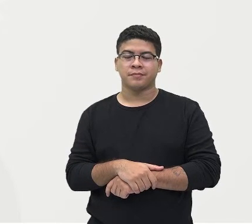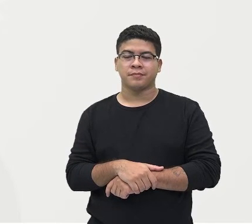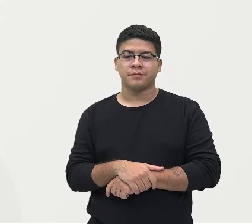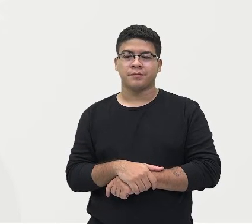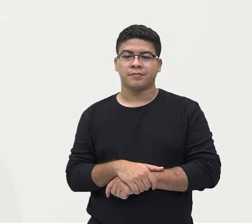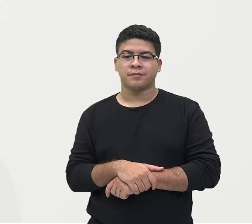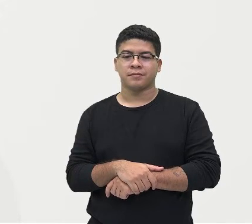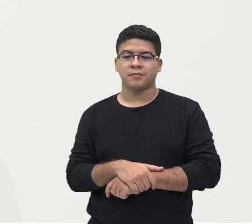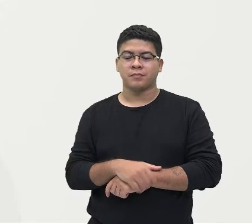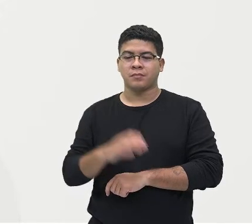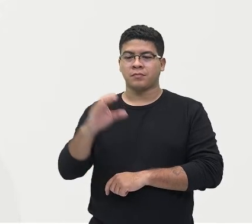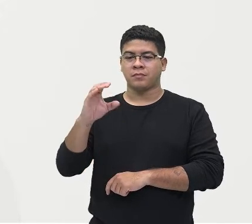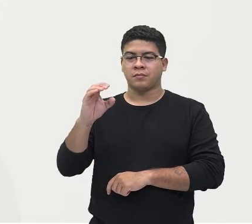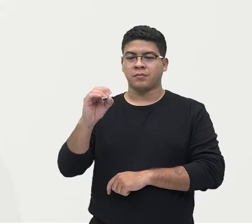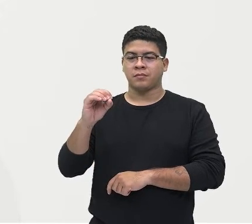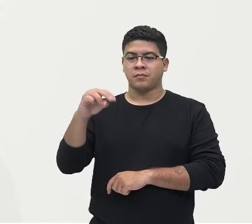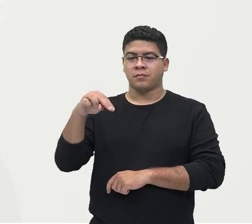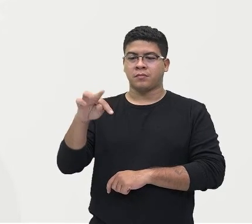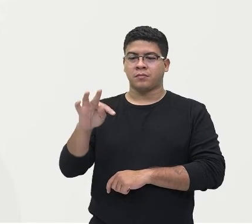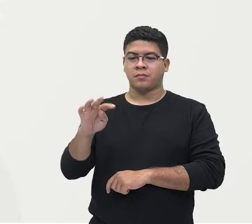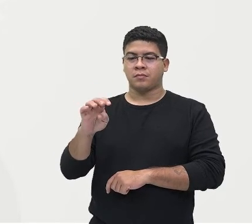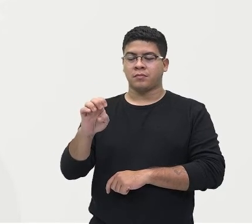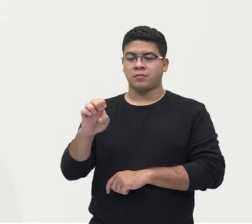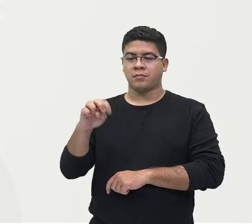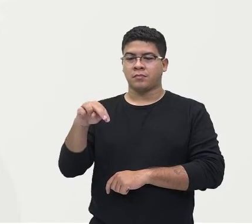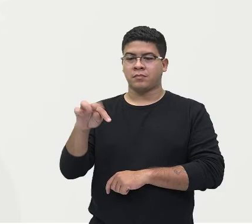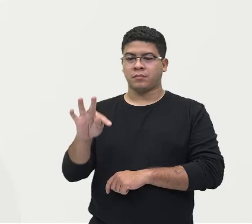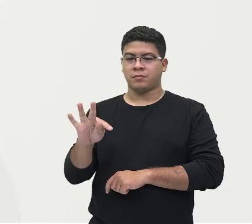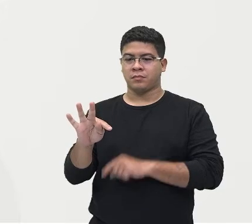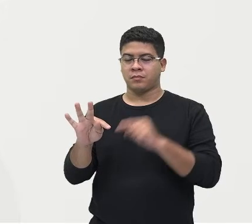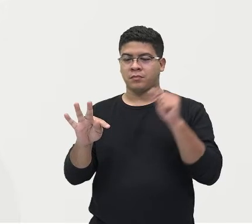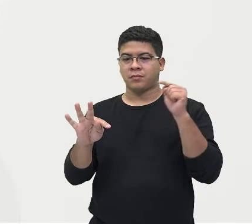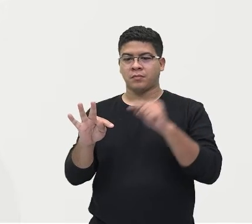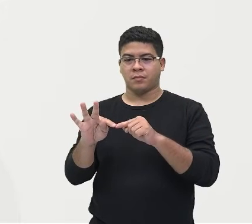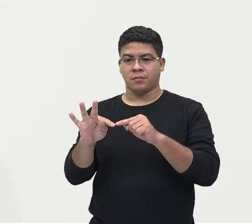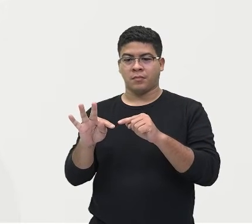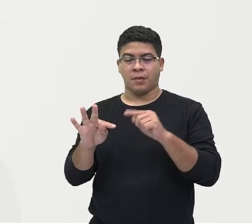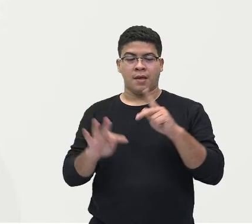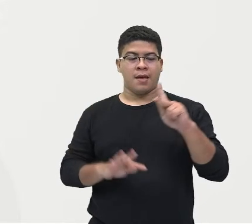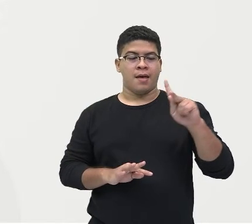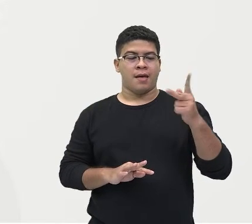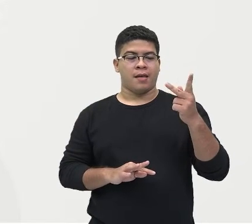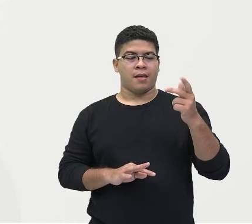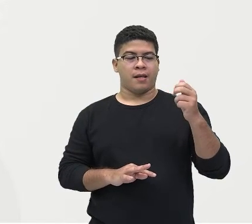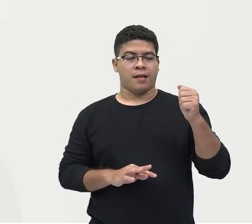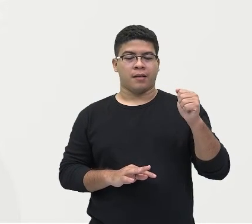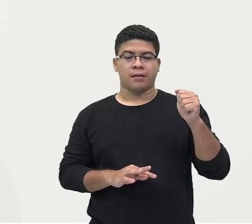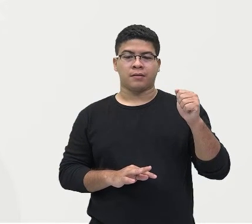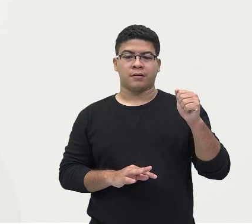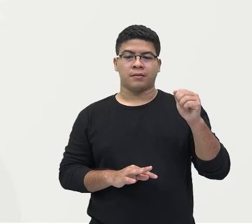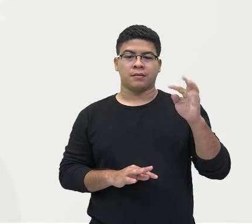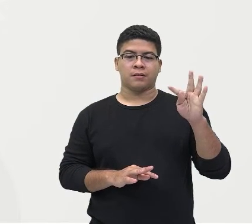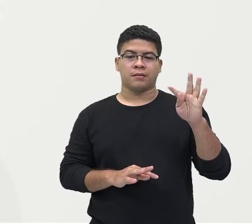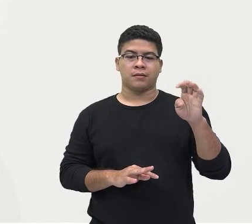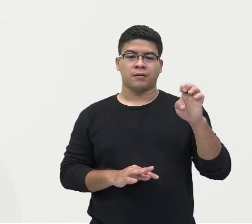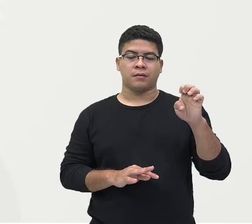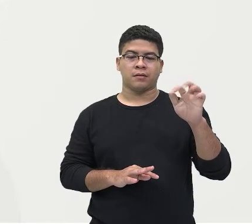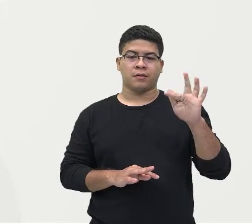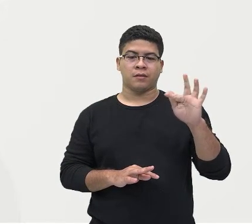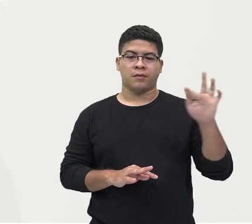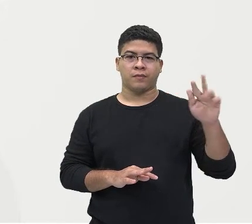Content é conteúdo, hateful, né, é aquele tipo de conteúdo de ódio, né, de ataque, hateful, certo?